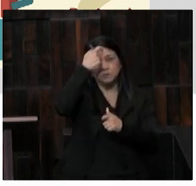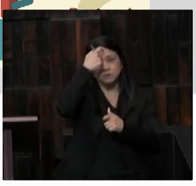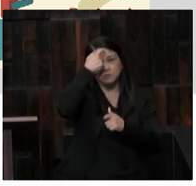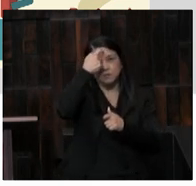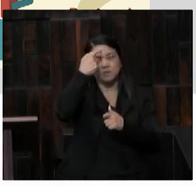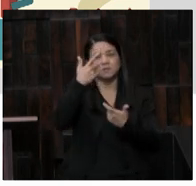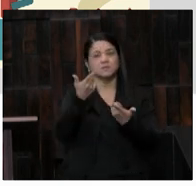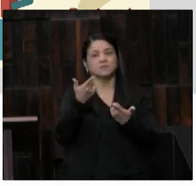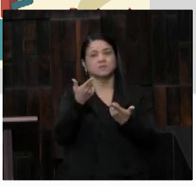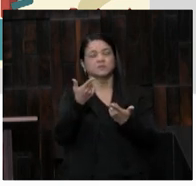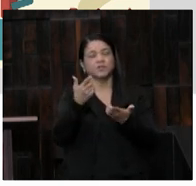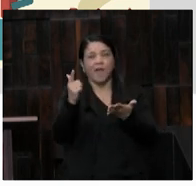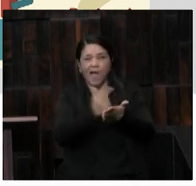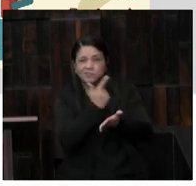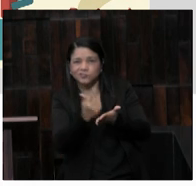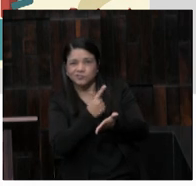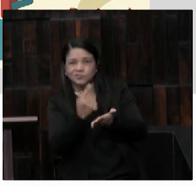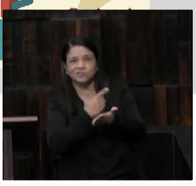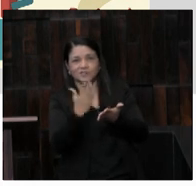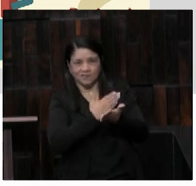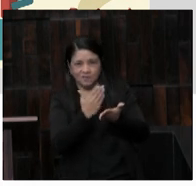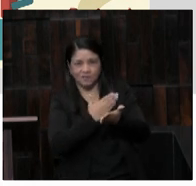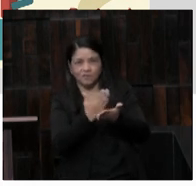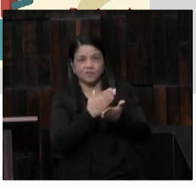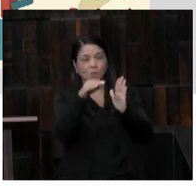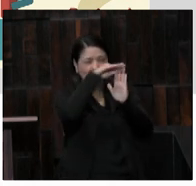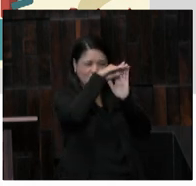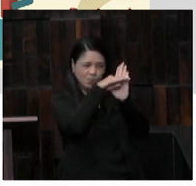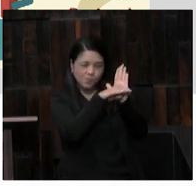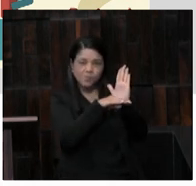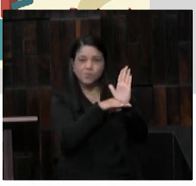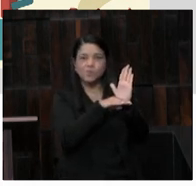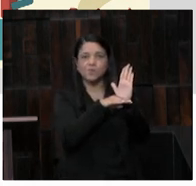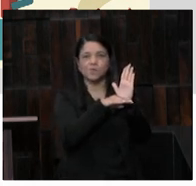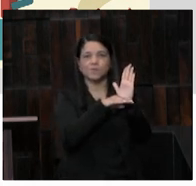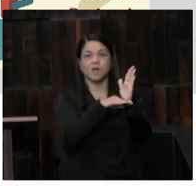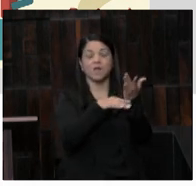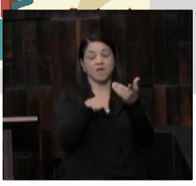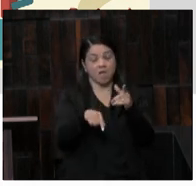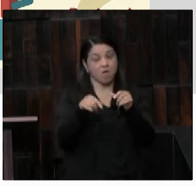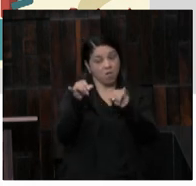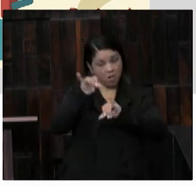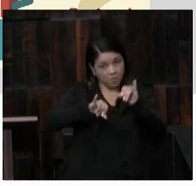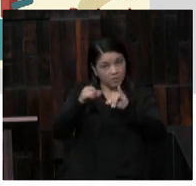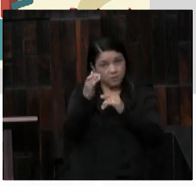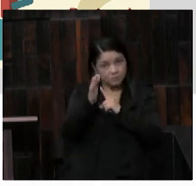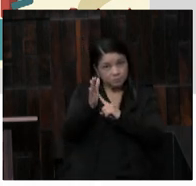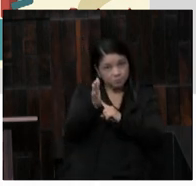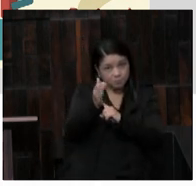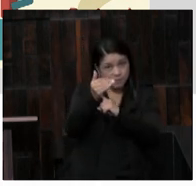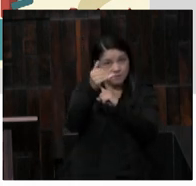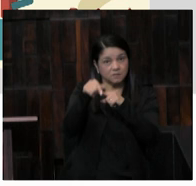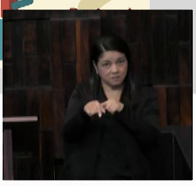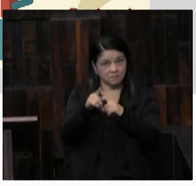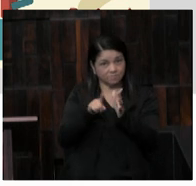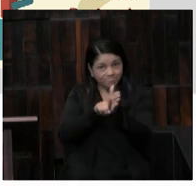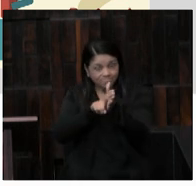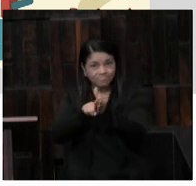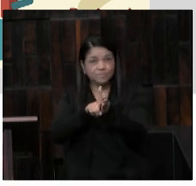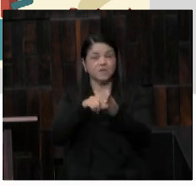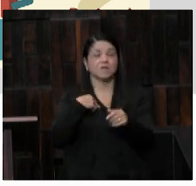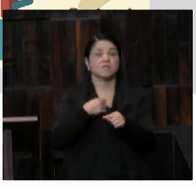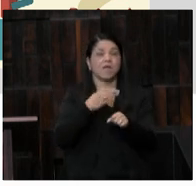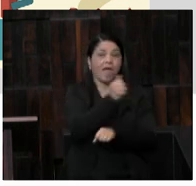elaboração de cartilhas, programas, né, com relação... esse laboratório é um laboratório de pesquisa, então lá nós temos alunos de